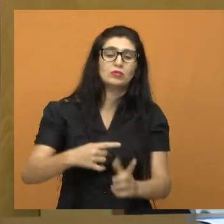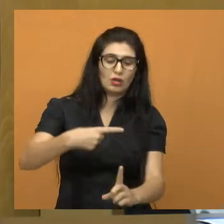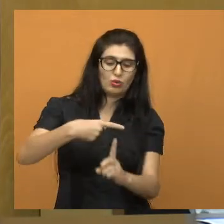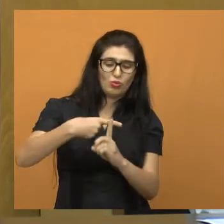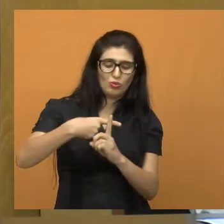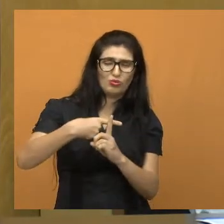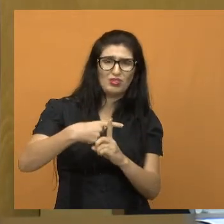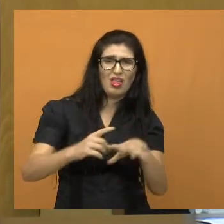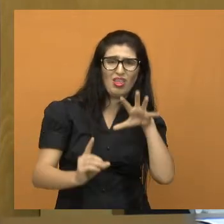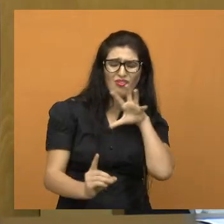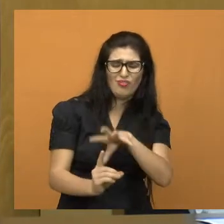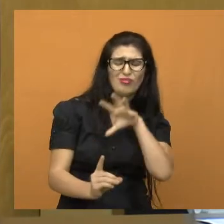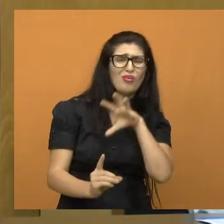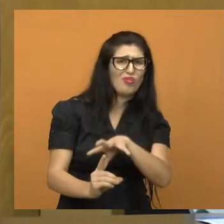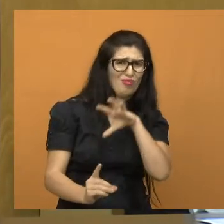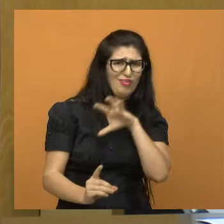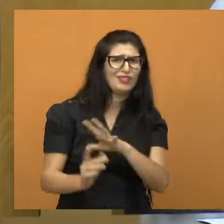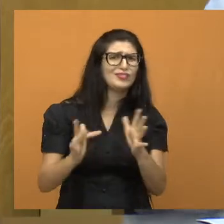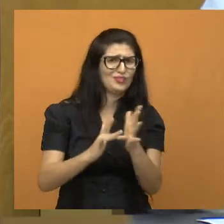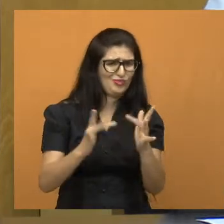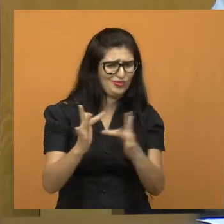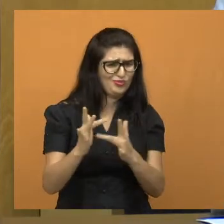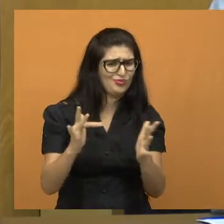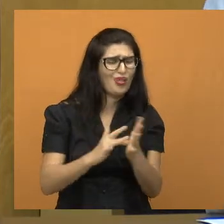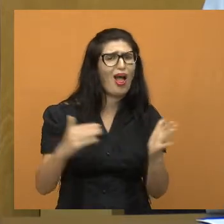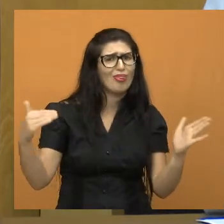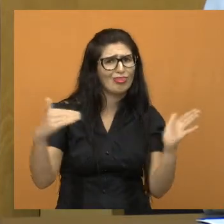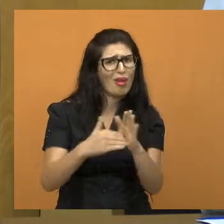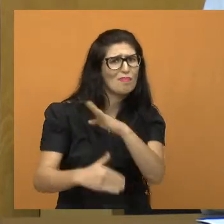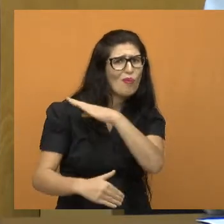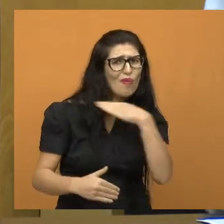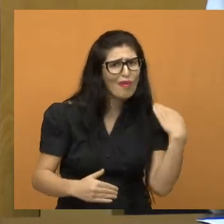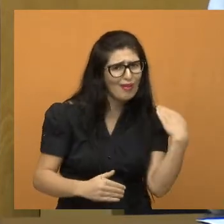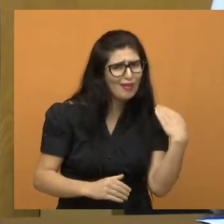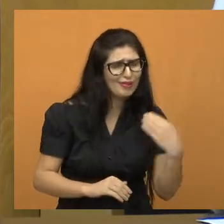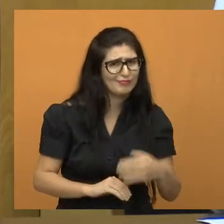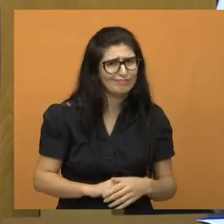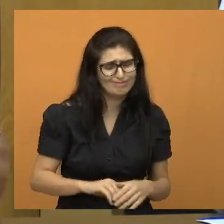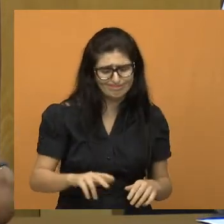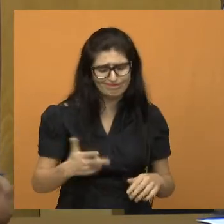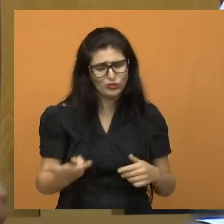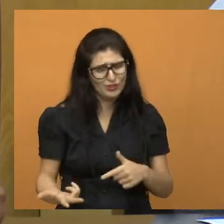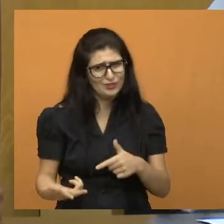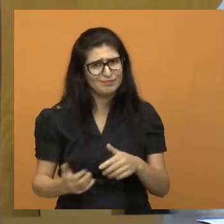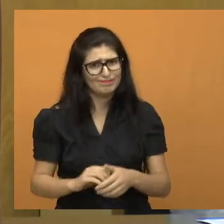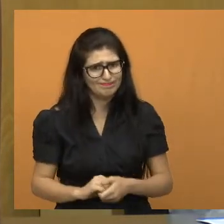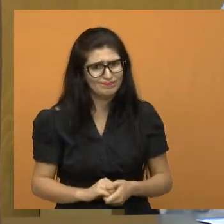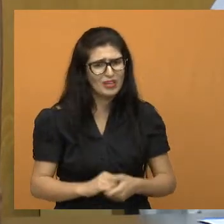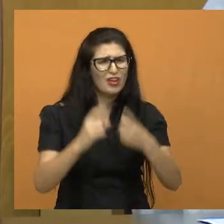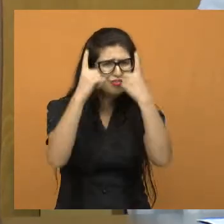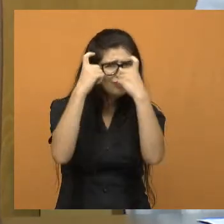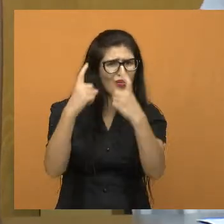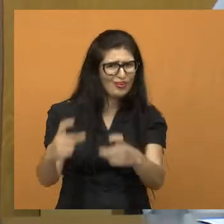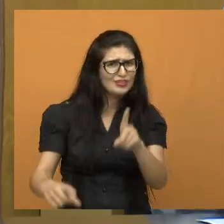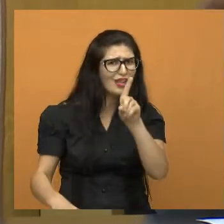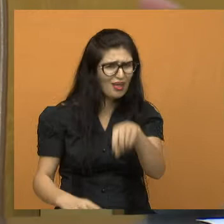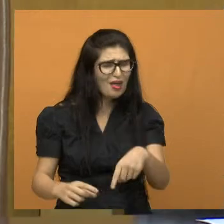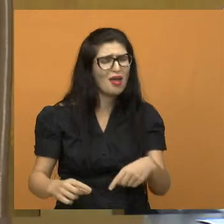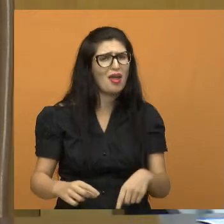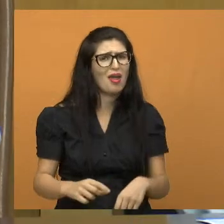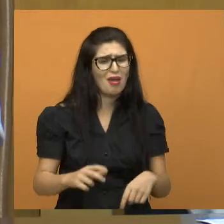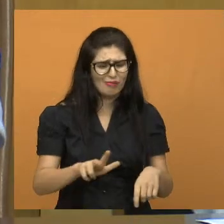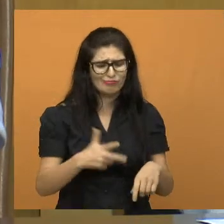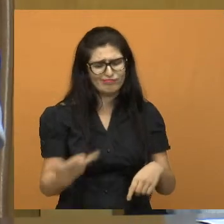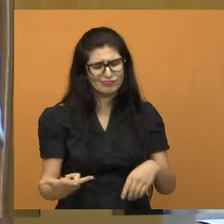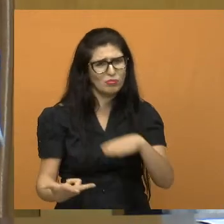diversas violências e que chegou à morte. Uma das consequências da violência é a morte, como eu falei dessa menina e o